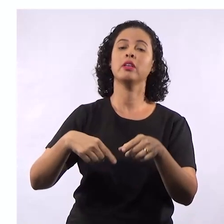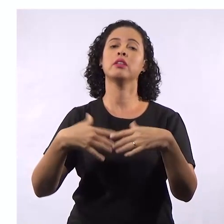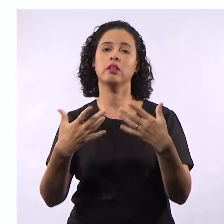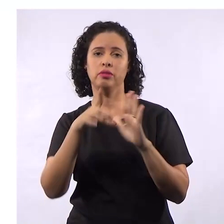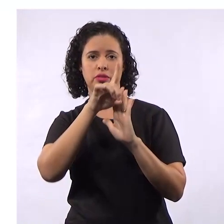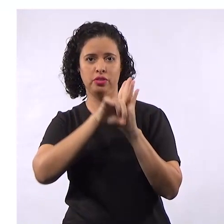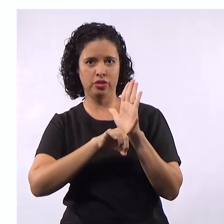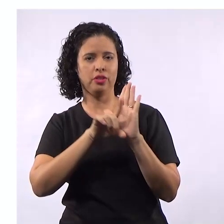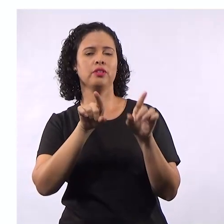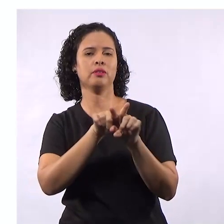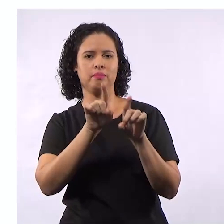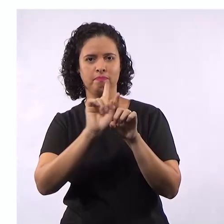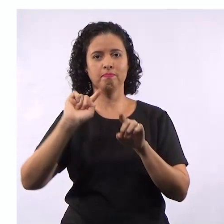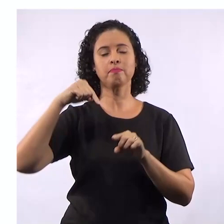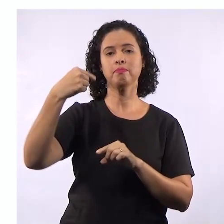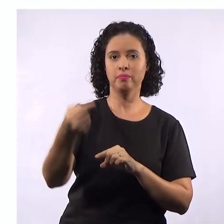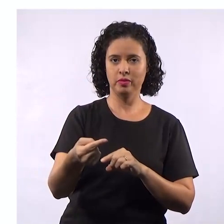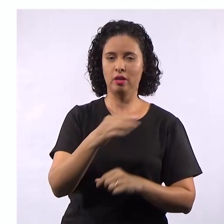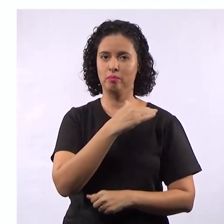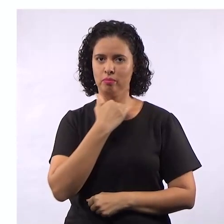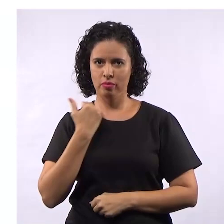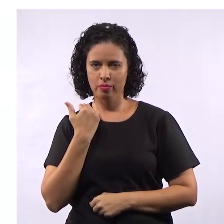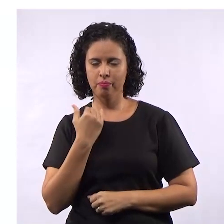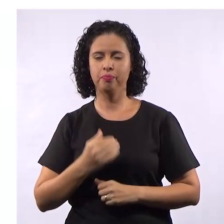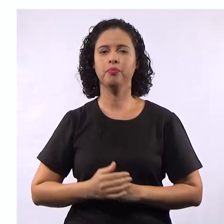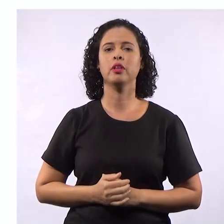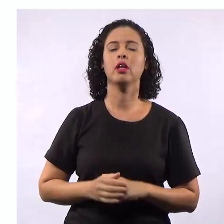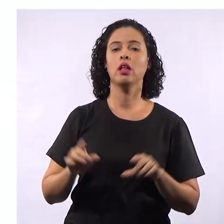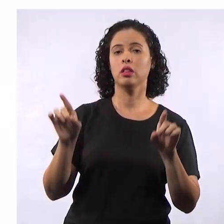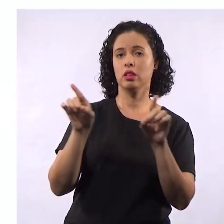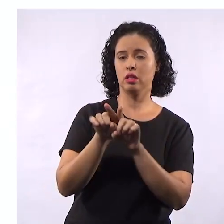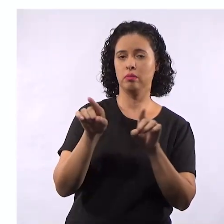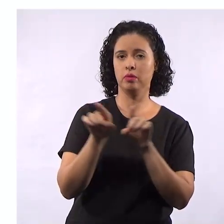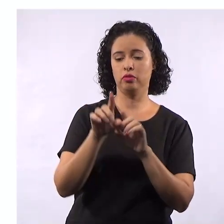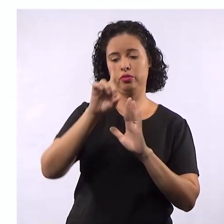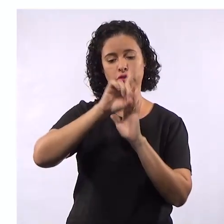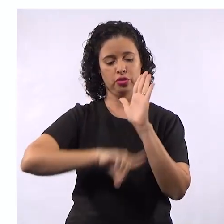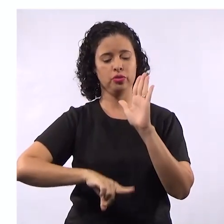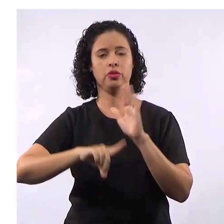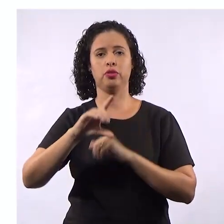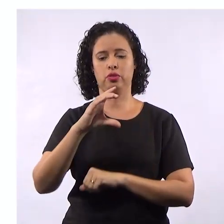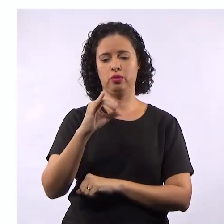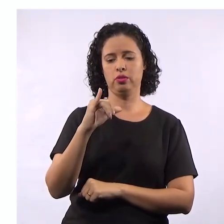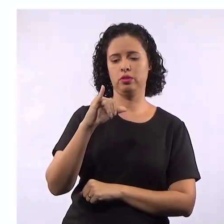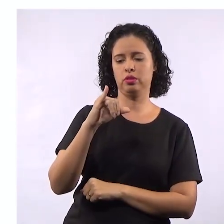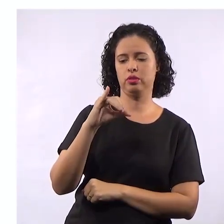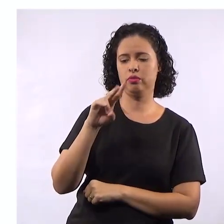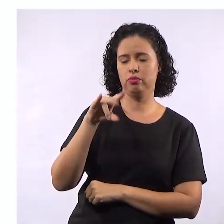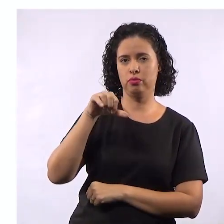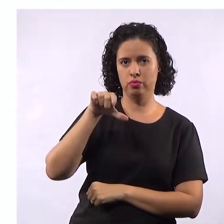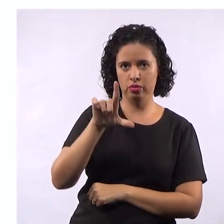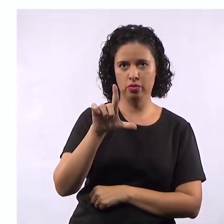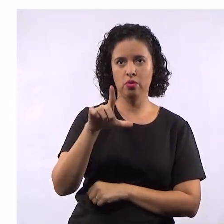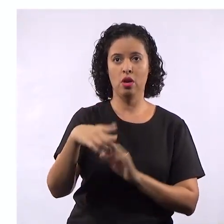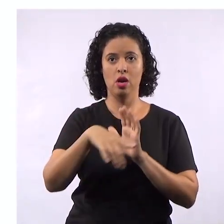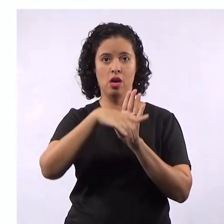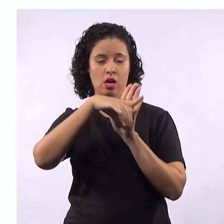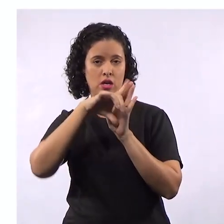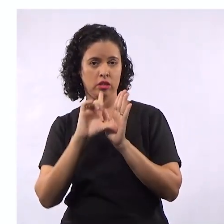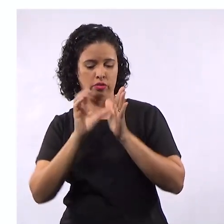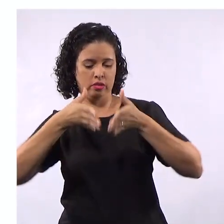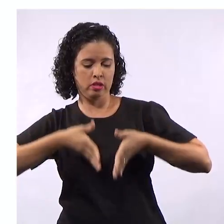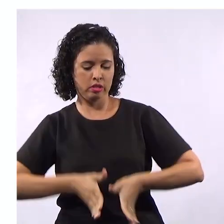da concepção do indivíduo até sua morte e ainda depois dela, ou seja, após a morte. Por quê? Porque